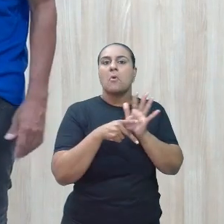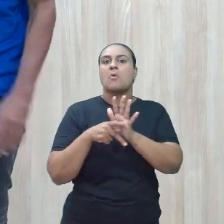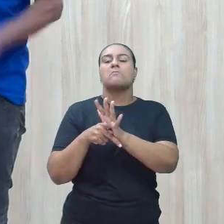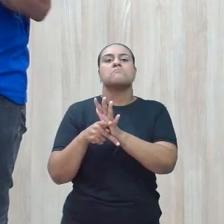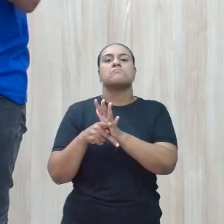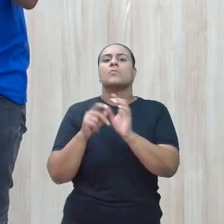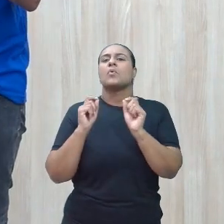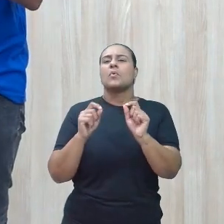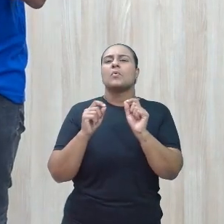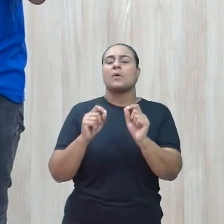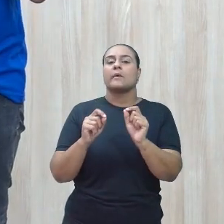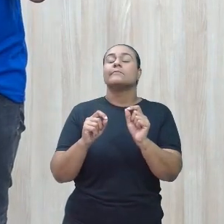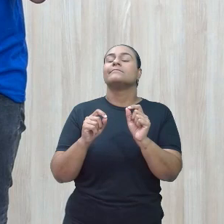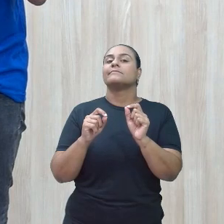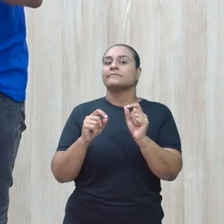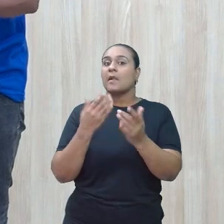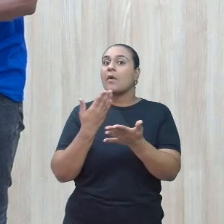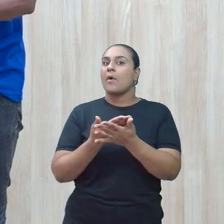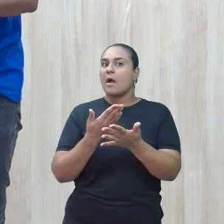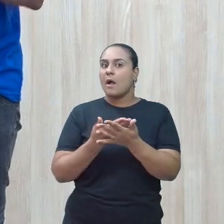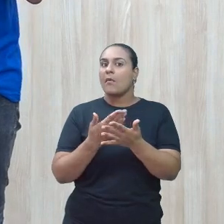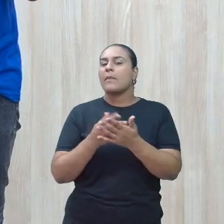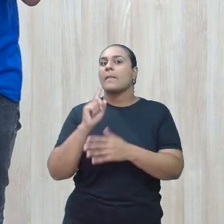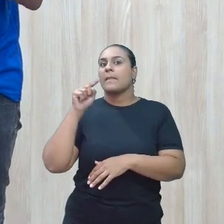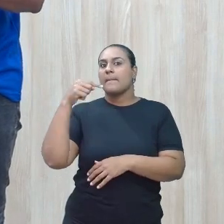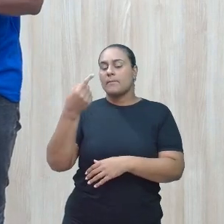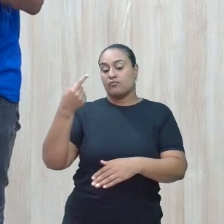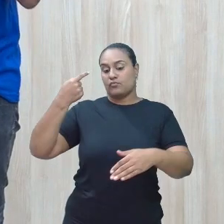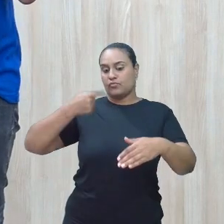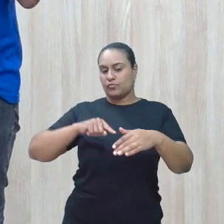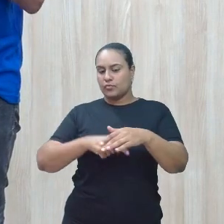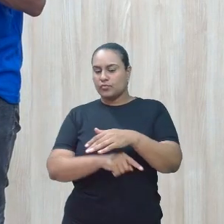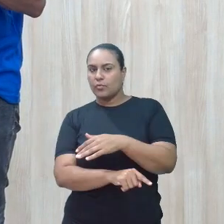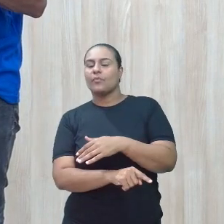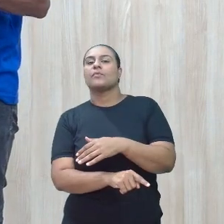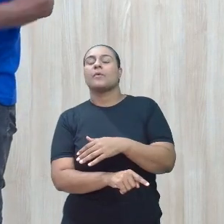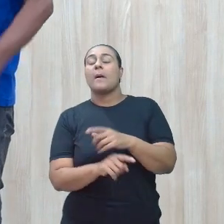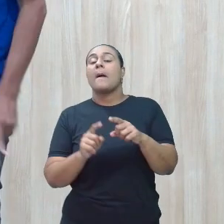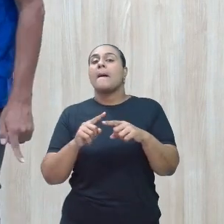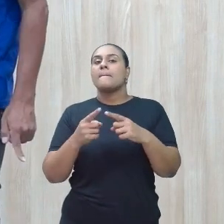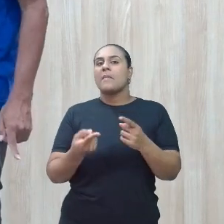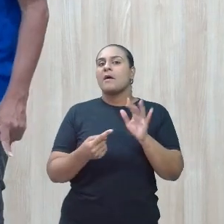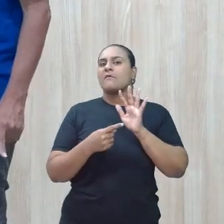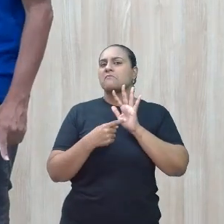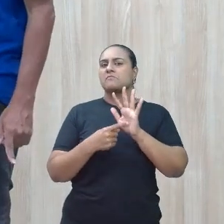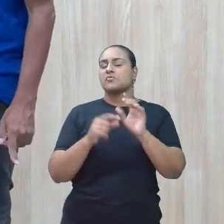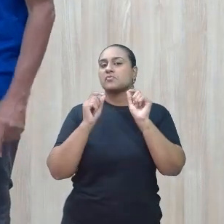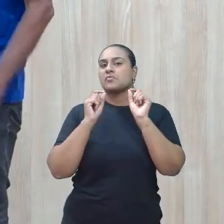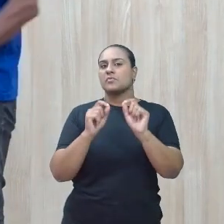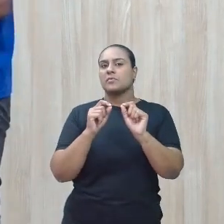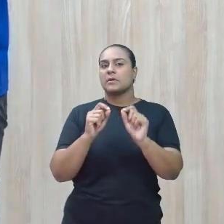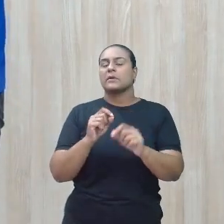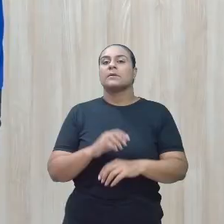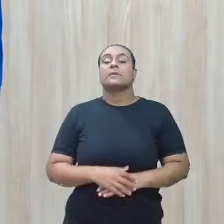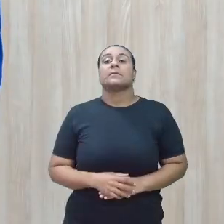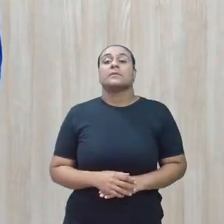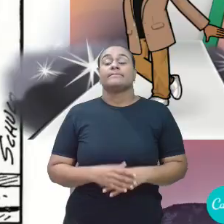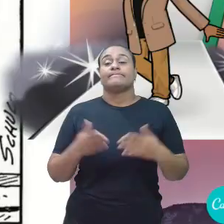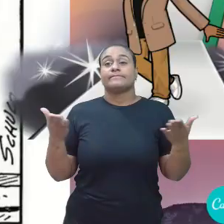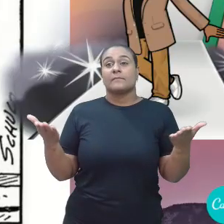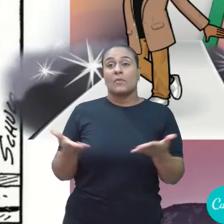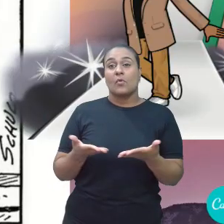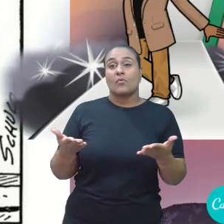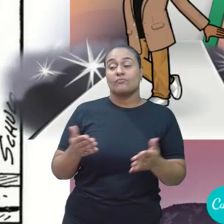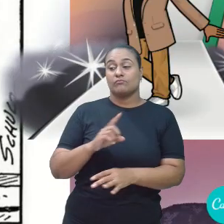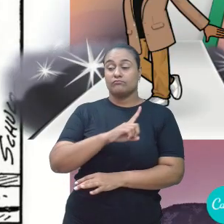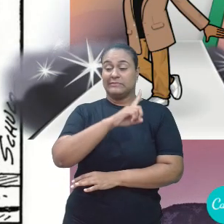lá rapidinho, porque isso é uma aula que a gente ainda vai trabalhar com vocês, com mais tranquilidade, mas eu vou dizer para vocês o que é fuso horário, tá? Hoje